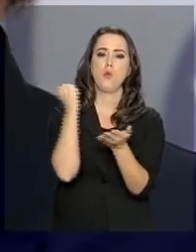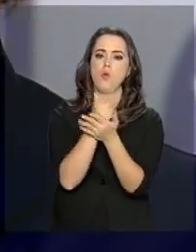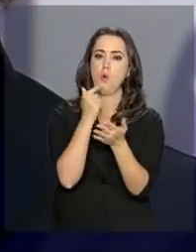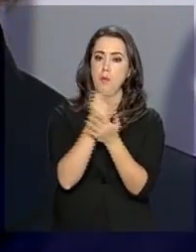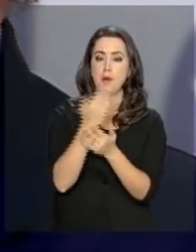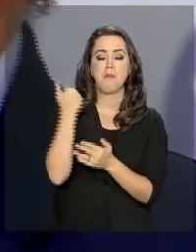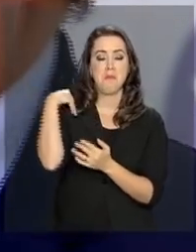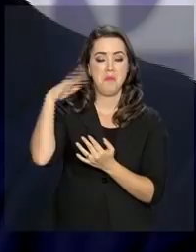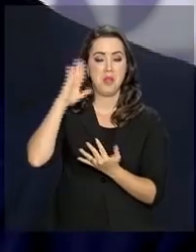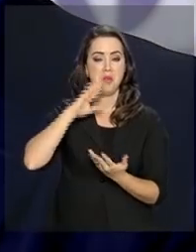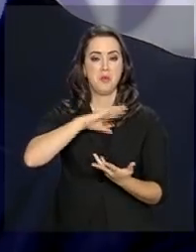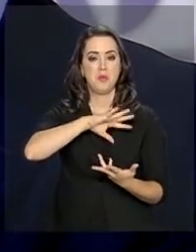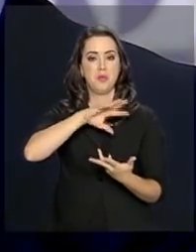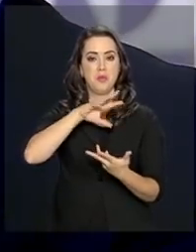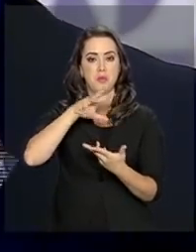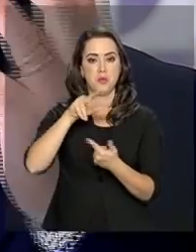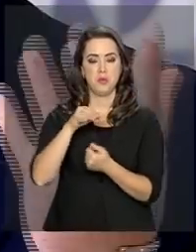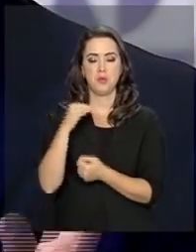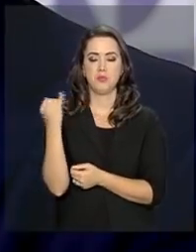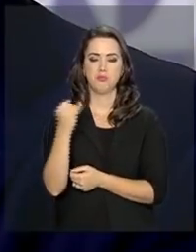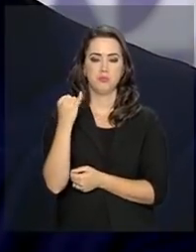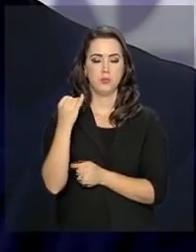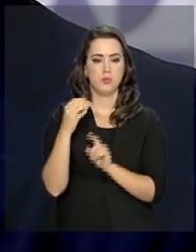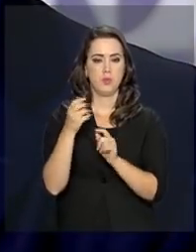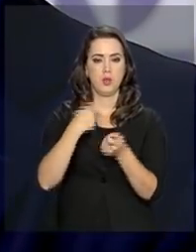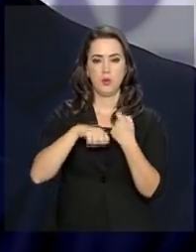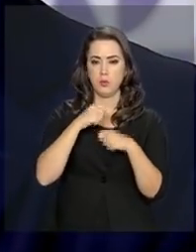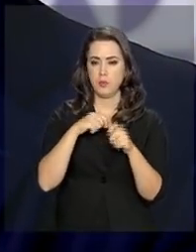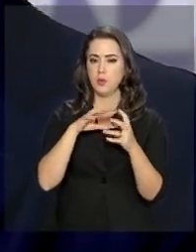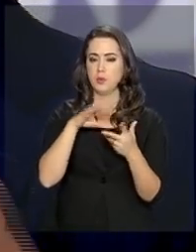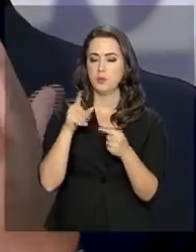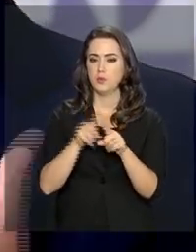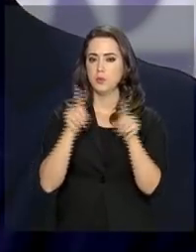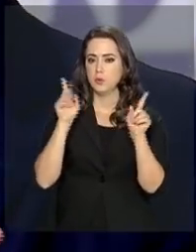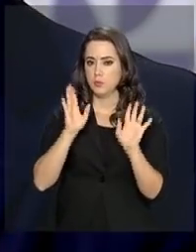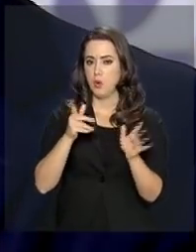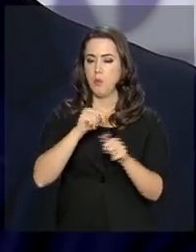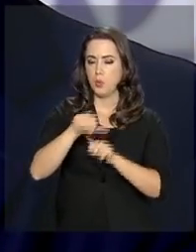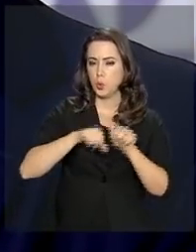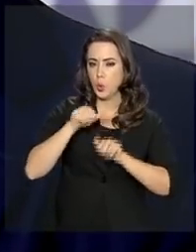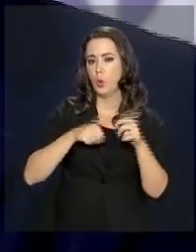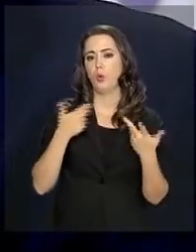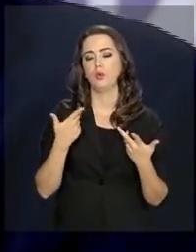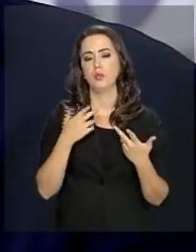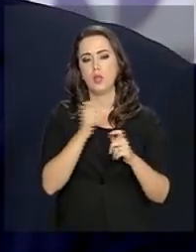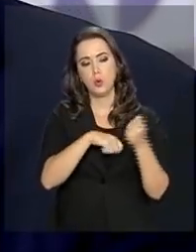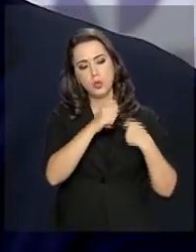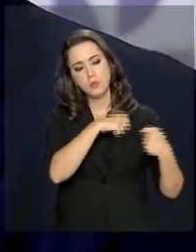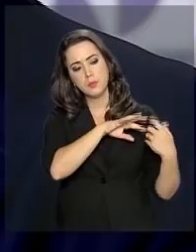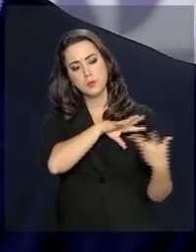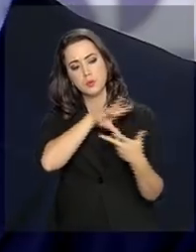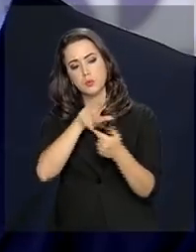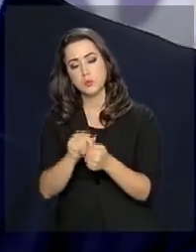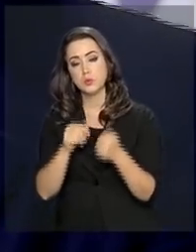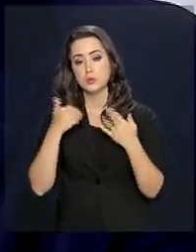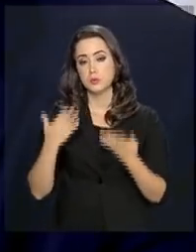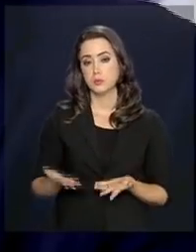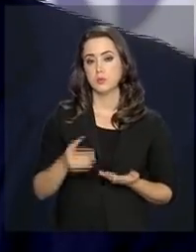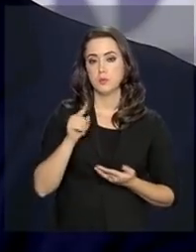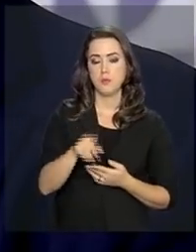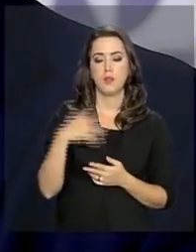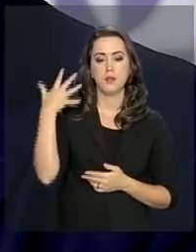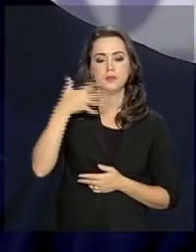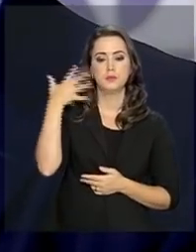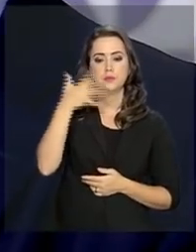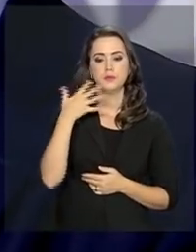é maior economia do mundo então houve uma mudança na configuração geopolítica e econômica mundial que